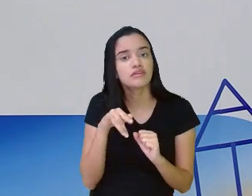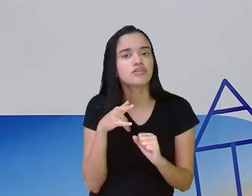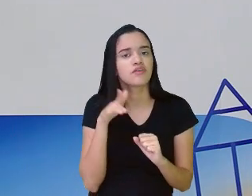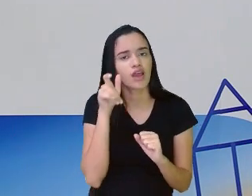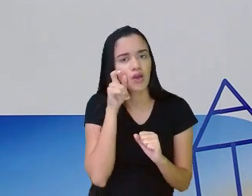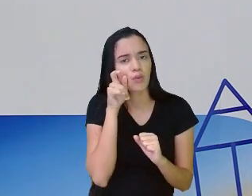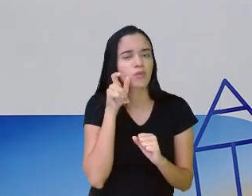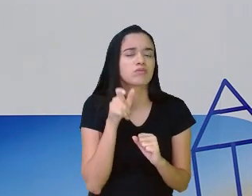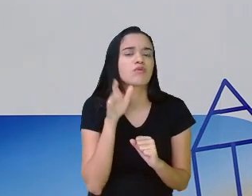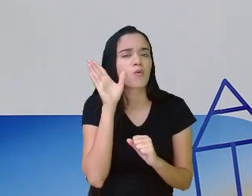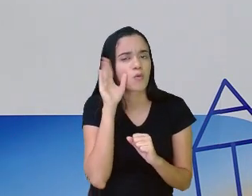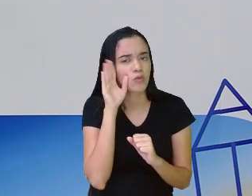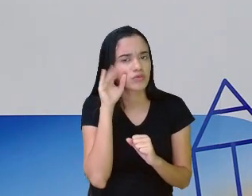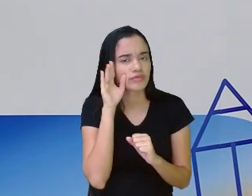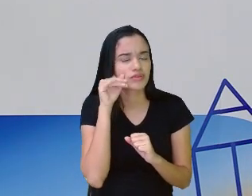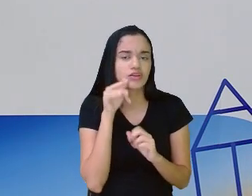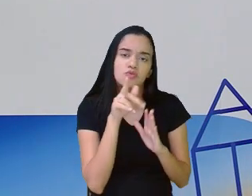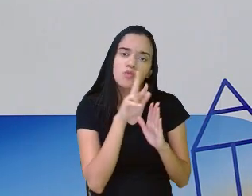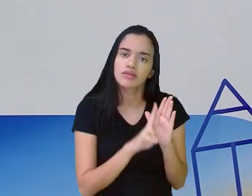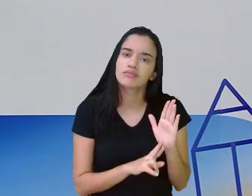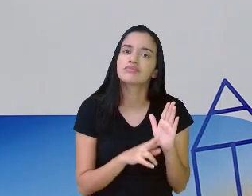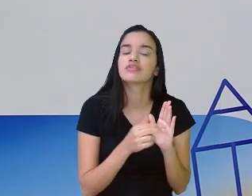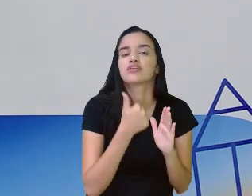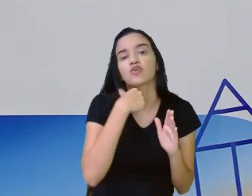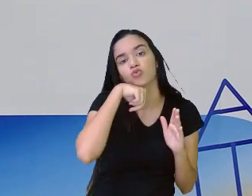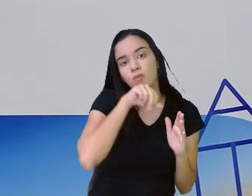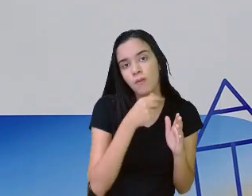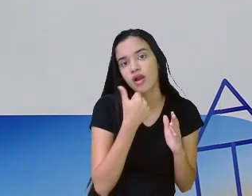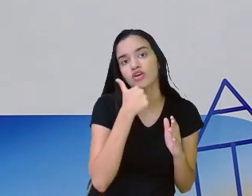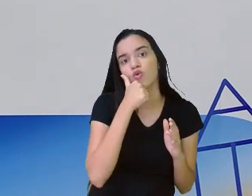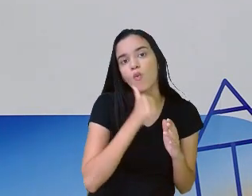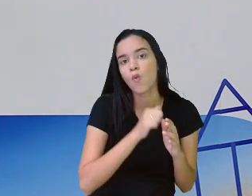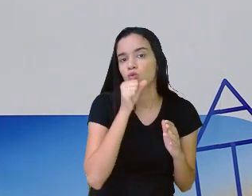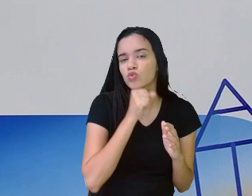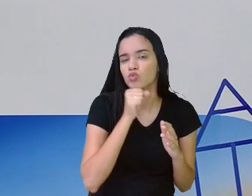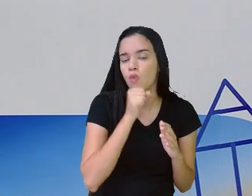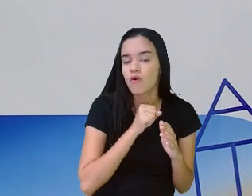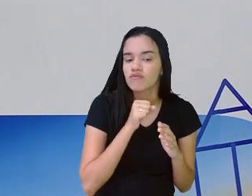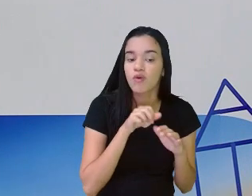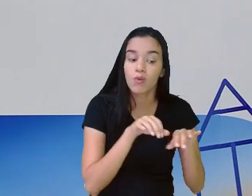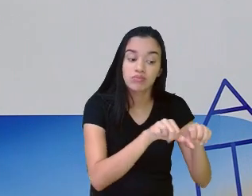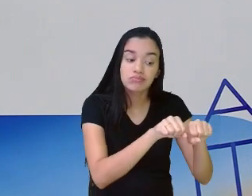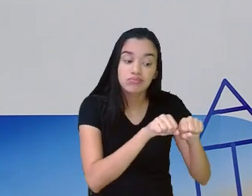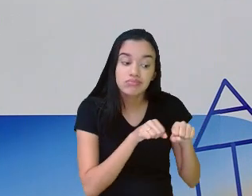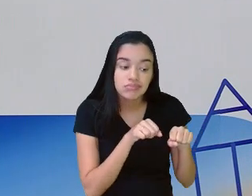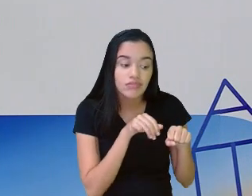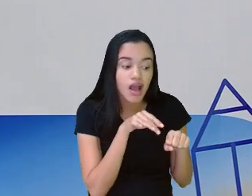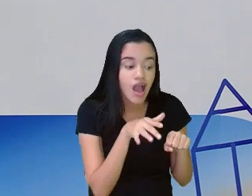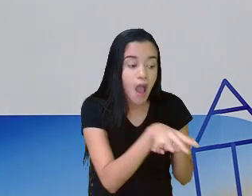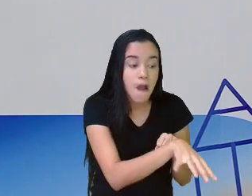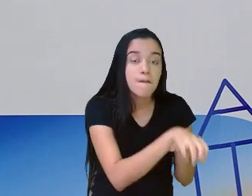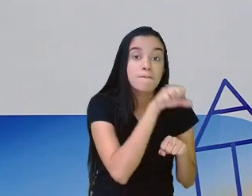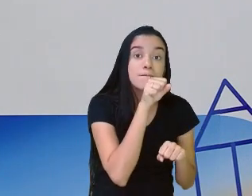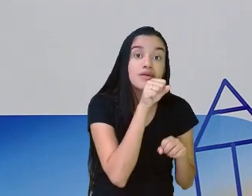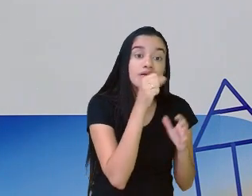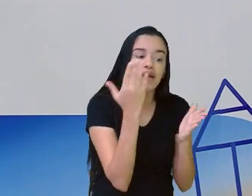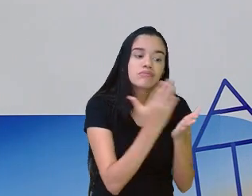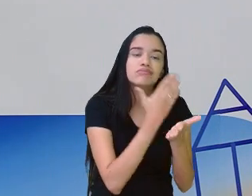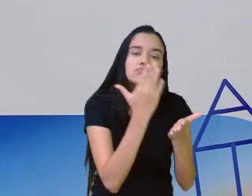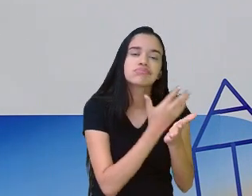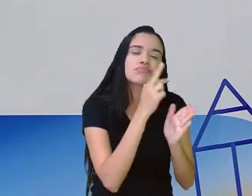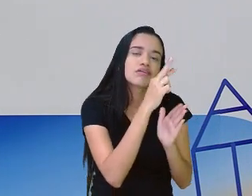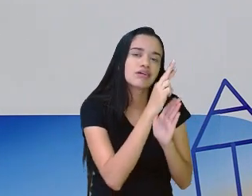vai lá numa receita que sua mãe, sua avó tem, vai lá na gavetinha, perto da cozinha, que você vai ver